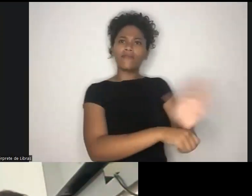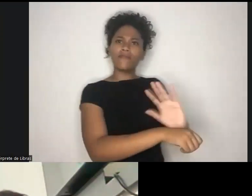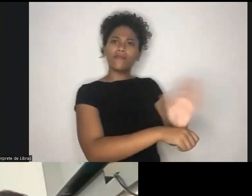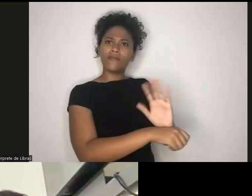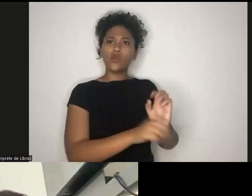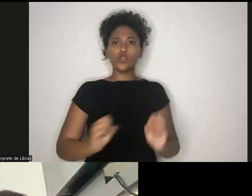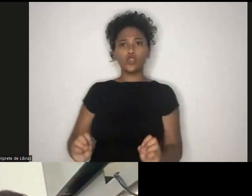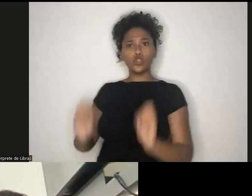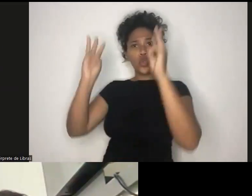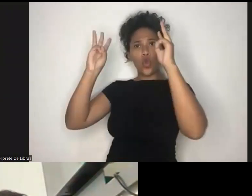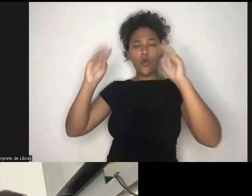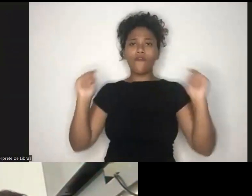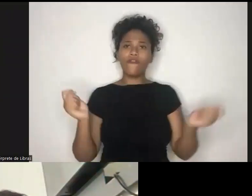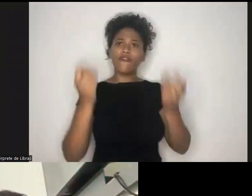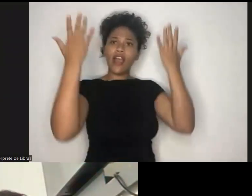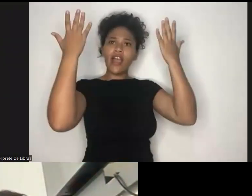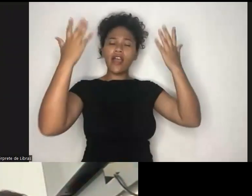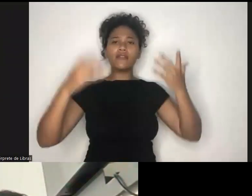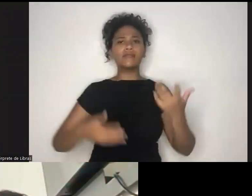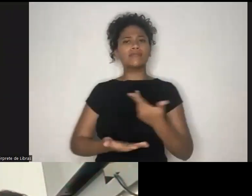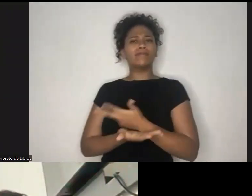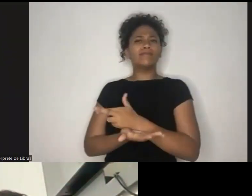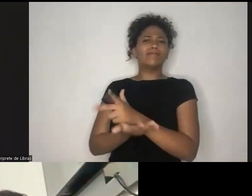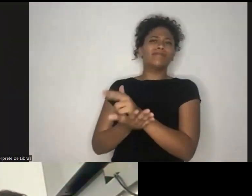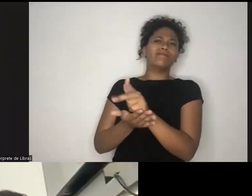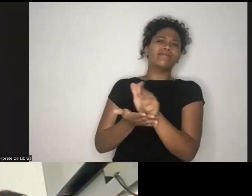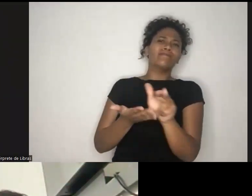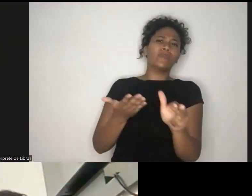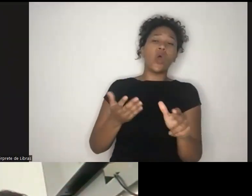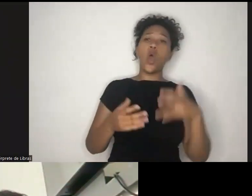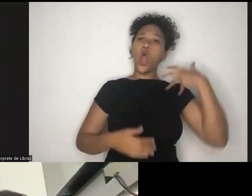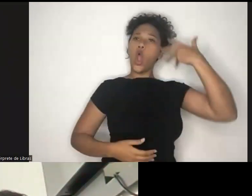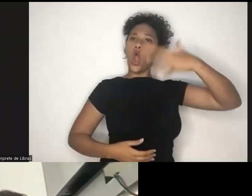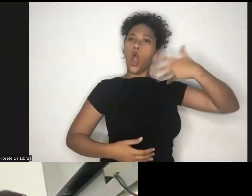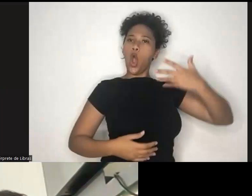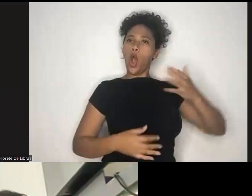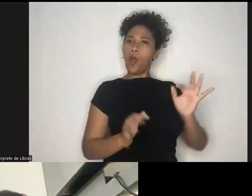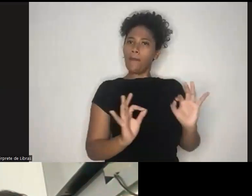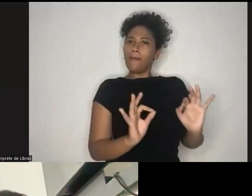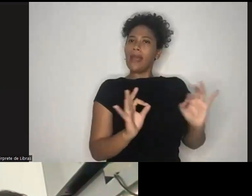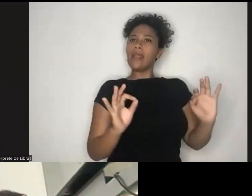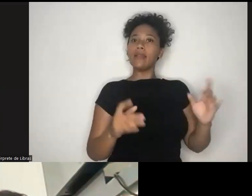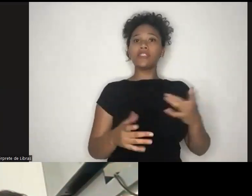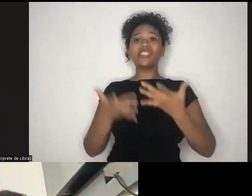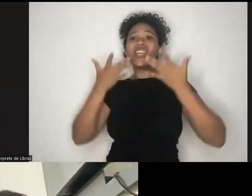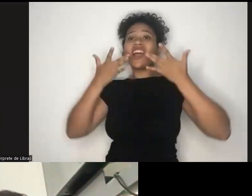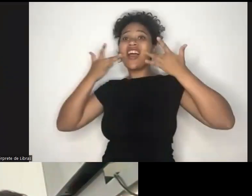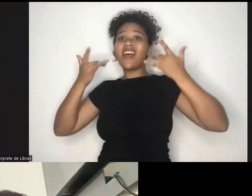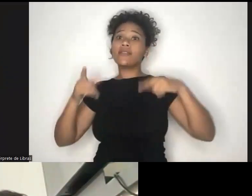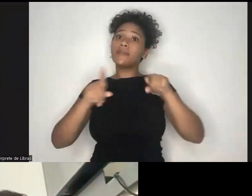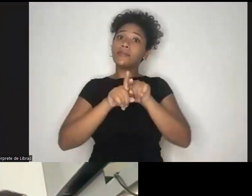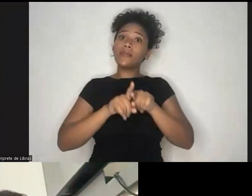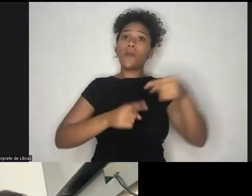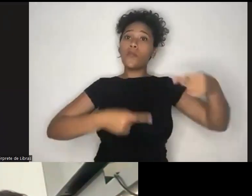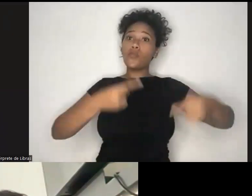shows festas festivais eventos óperas danças teatros e campanhas políticas